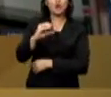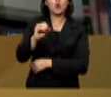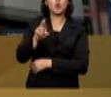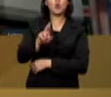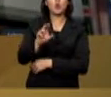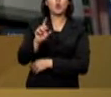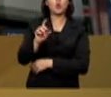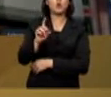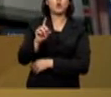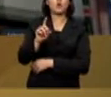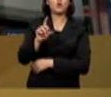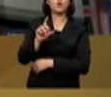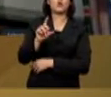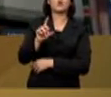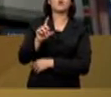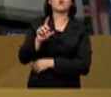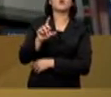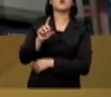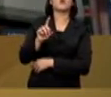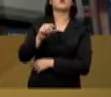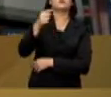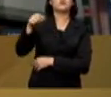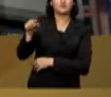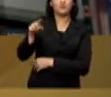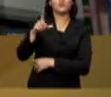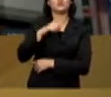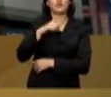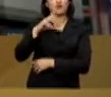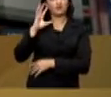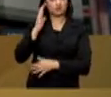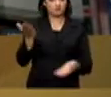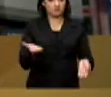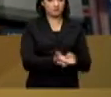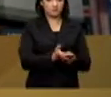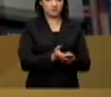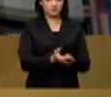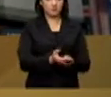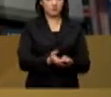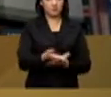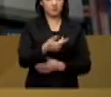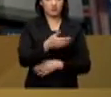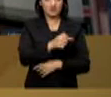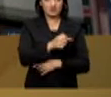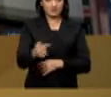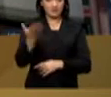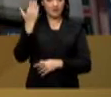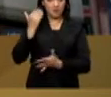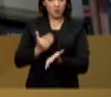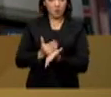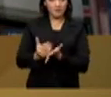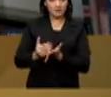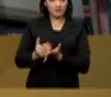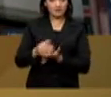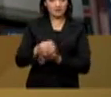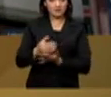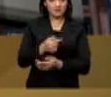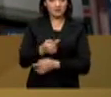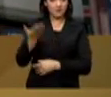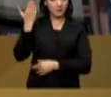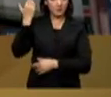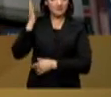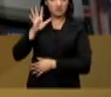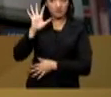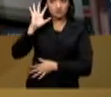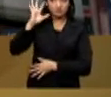Data de julgamento das ações, melhor dizendo. Data de julgamento das